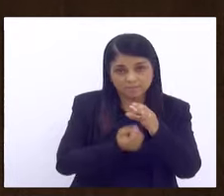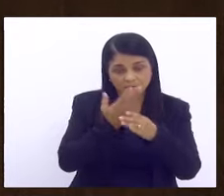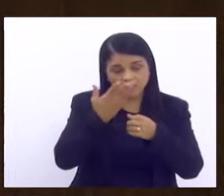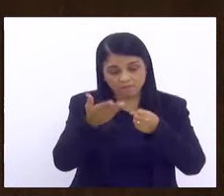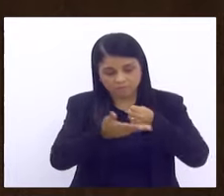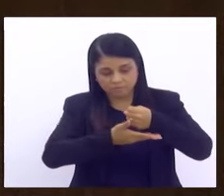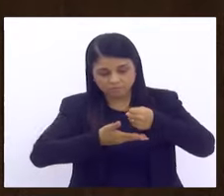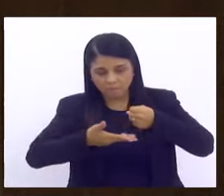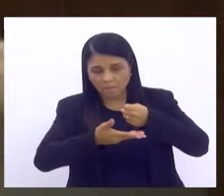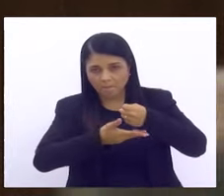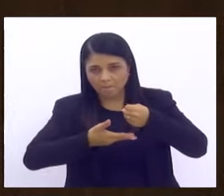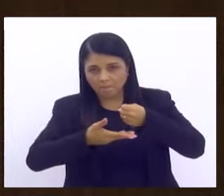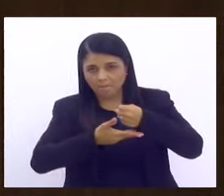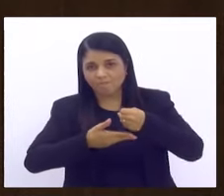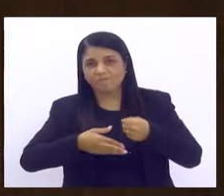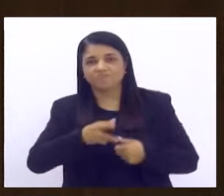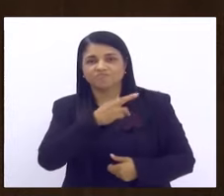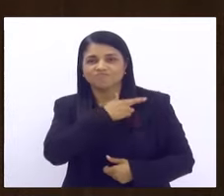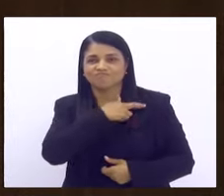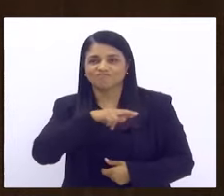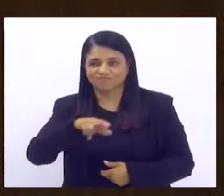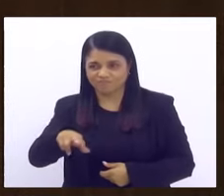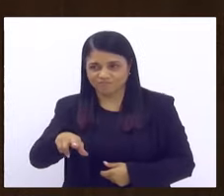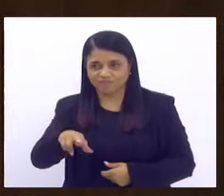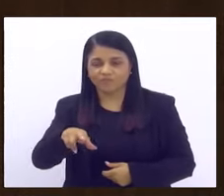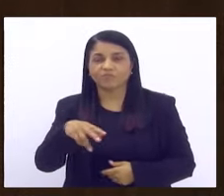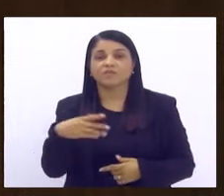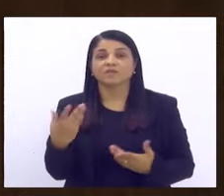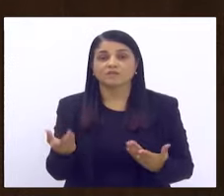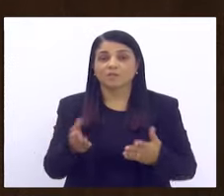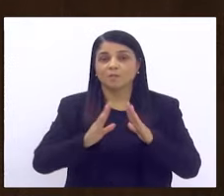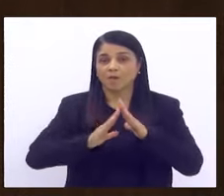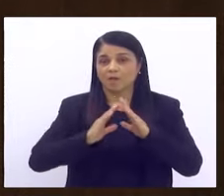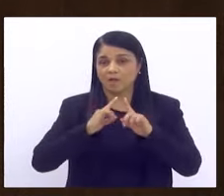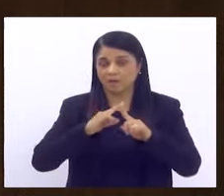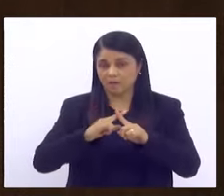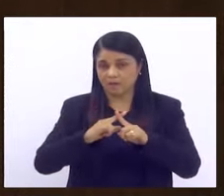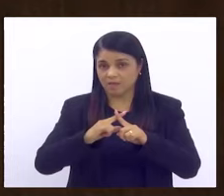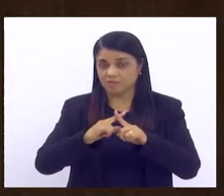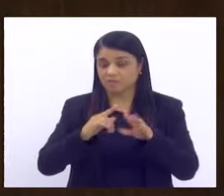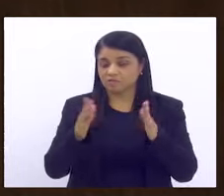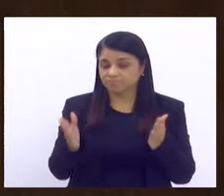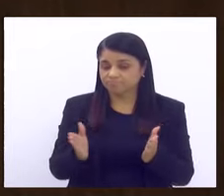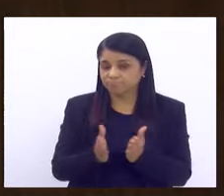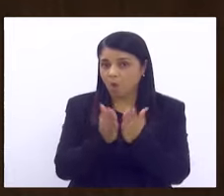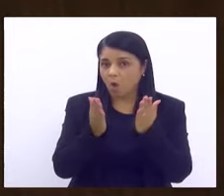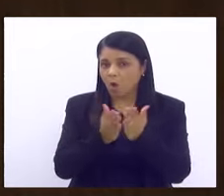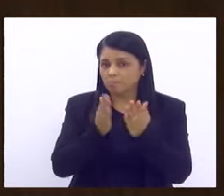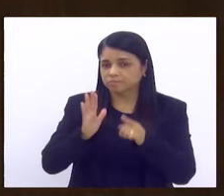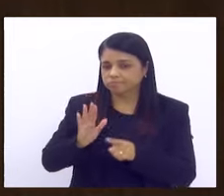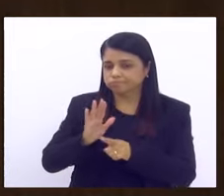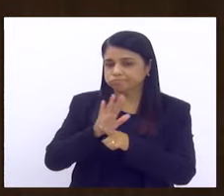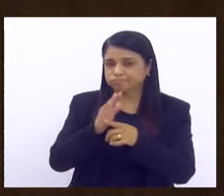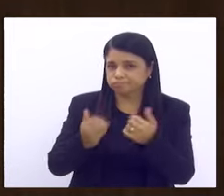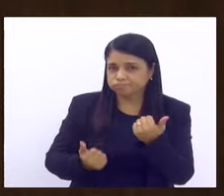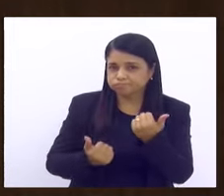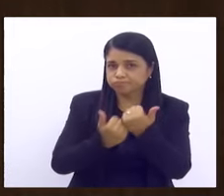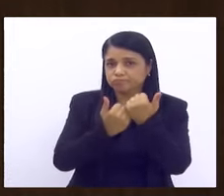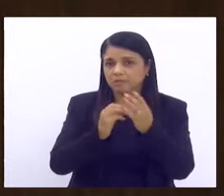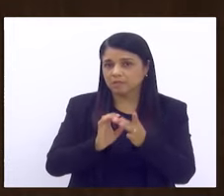fundamentalismo religioso. Você tem uma igreja a favor dos pobres e